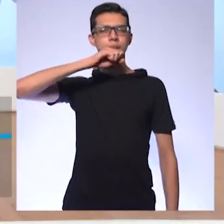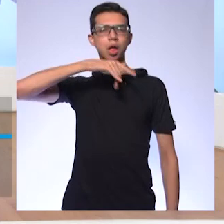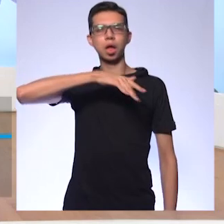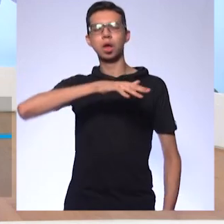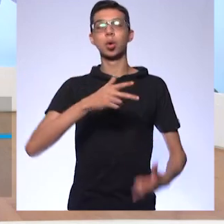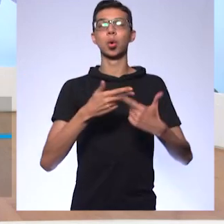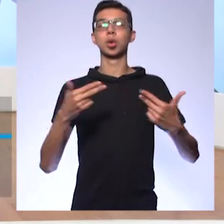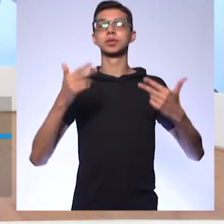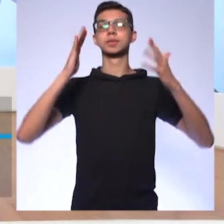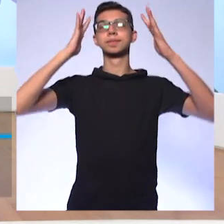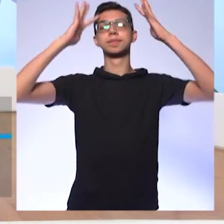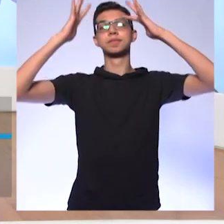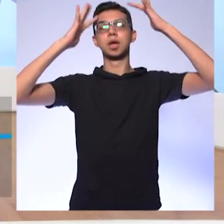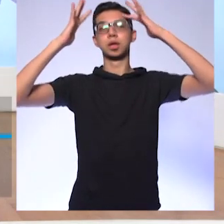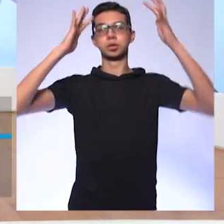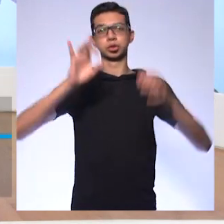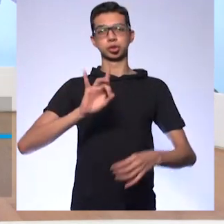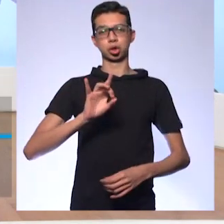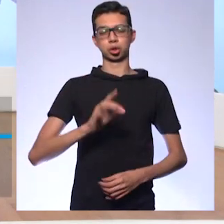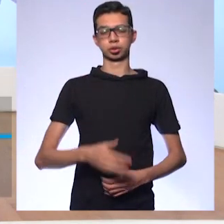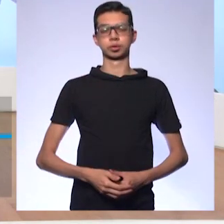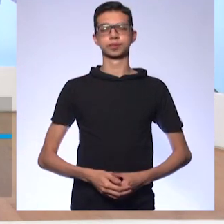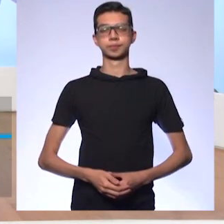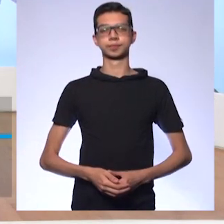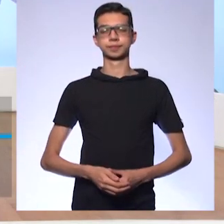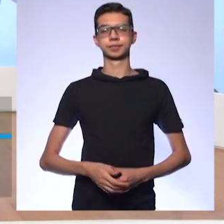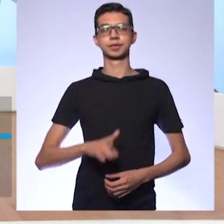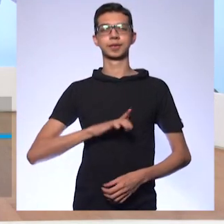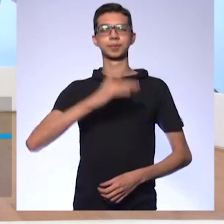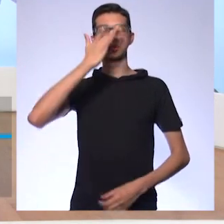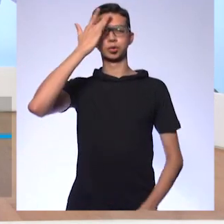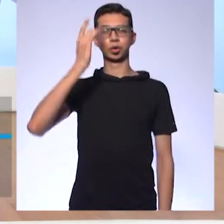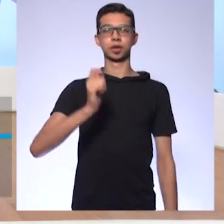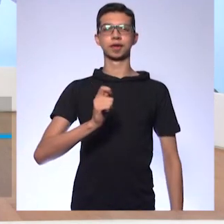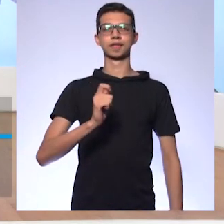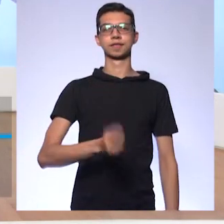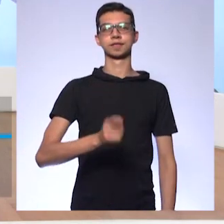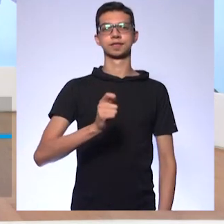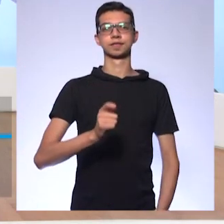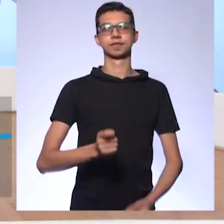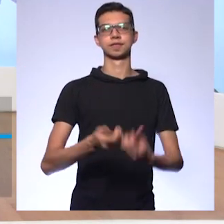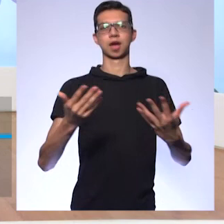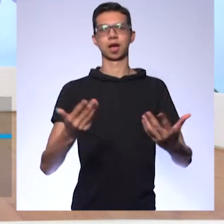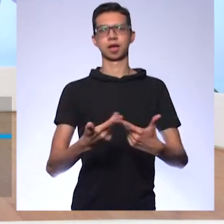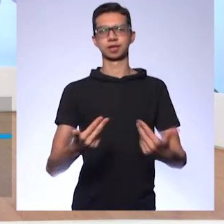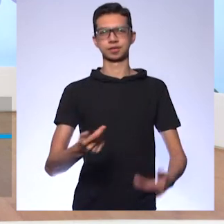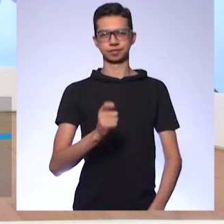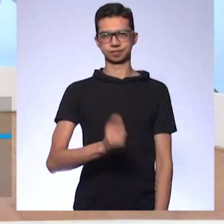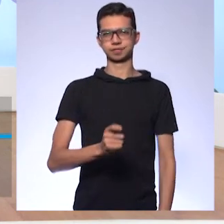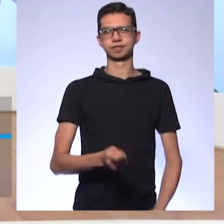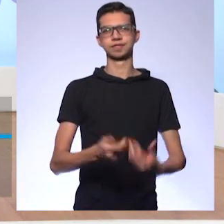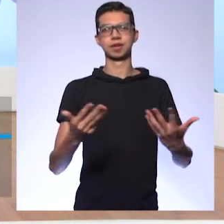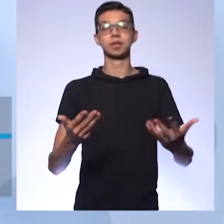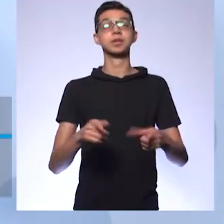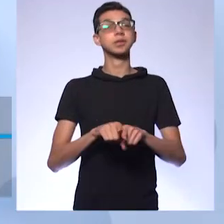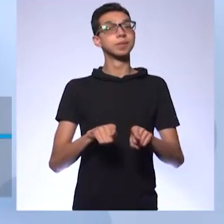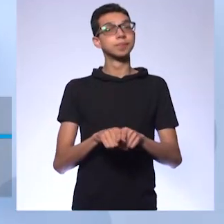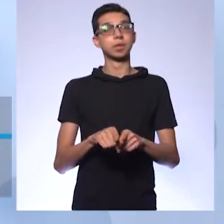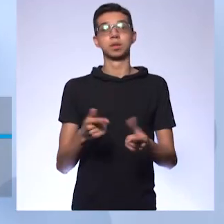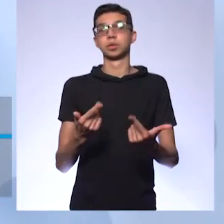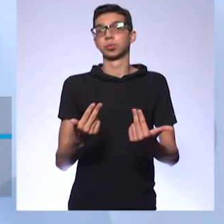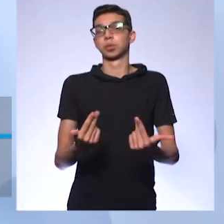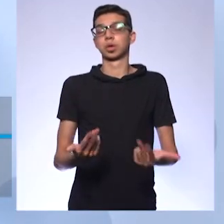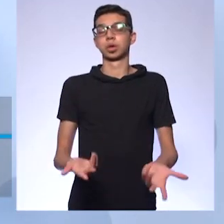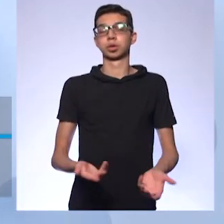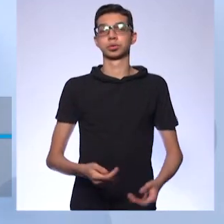fantasia, né? Fantasia, fadas, coisas de fantasia. Gente, isso mesmo. É assim, olha, muito do que tá aí tá certo, olha só, não vejo,